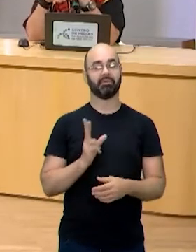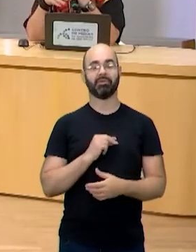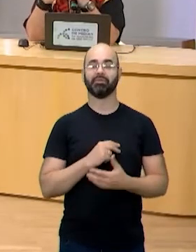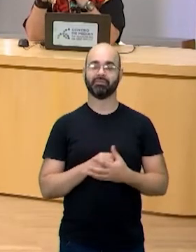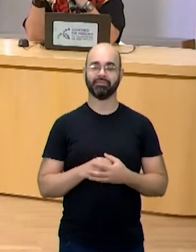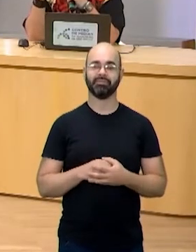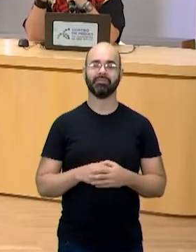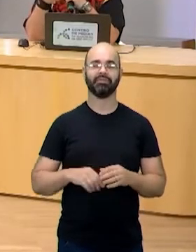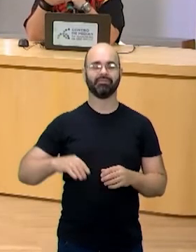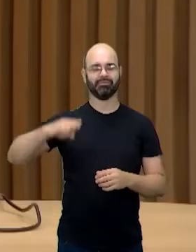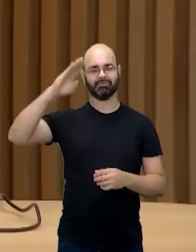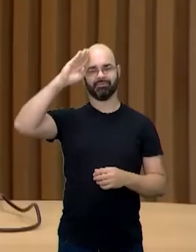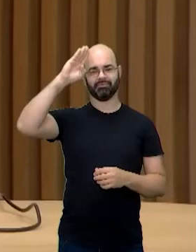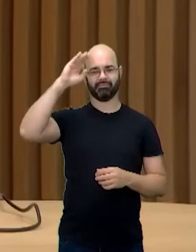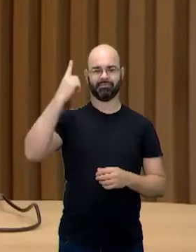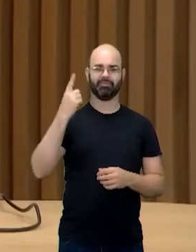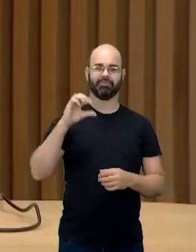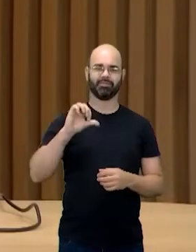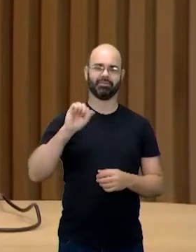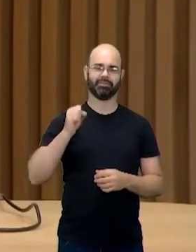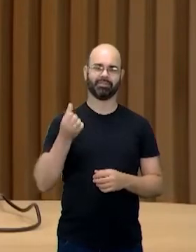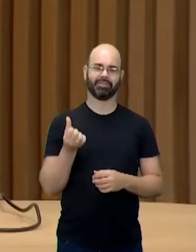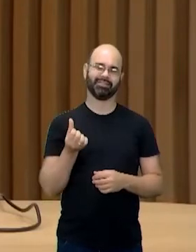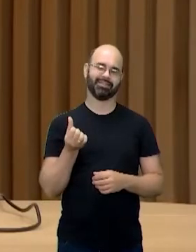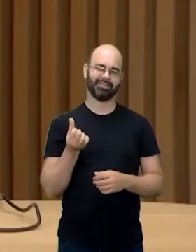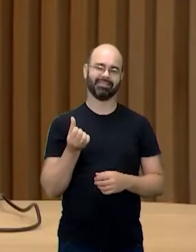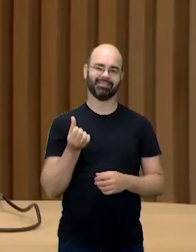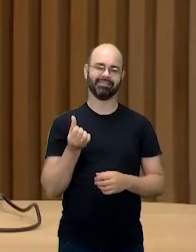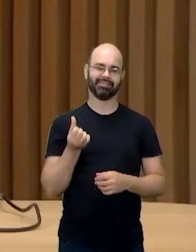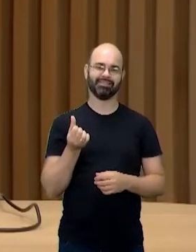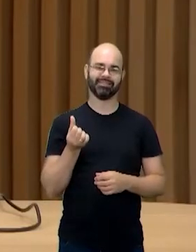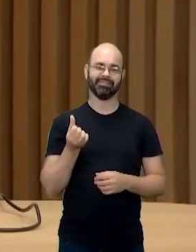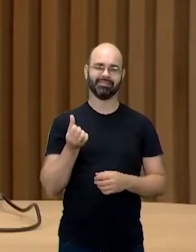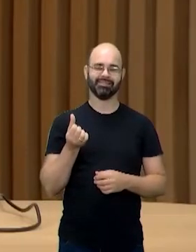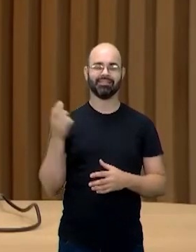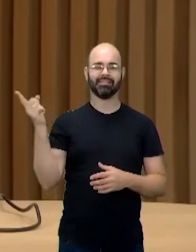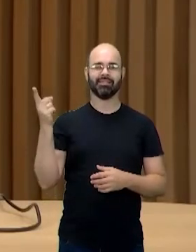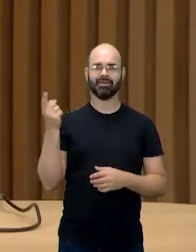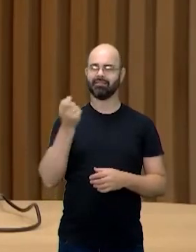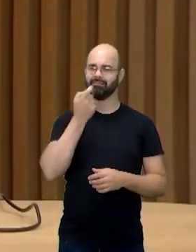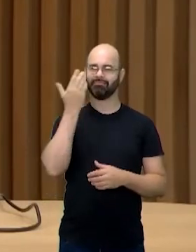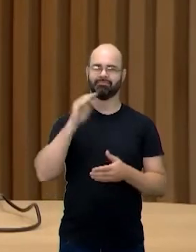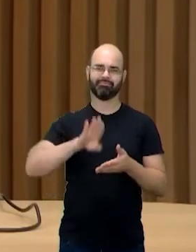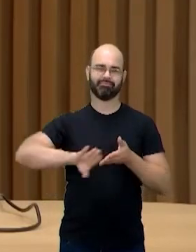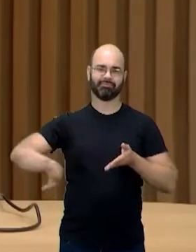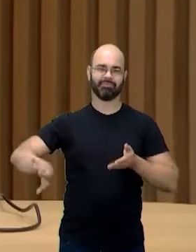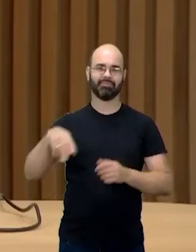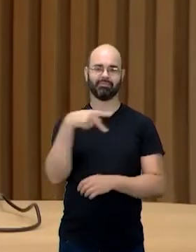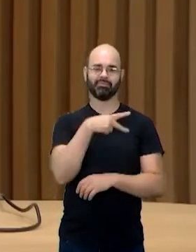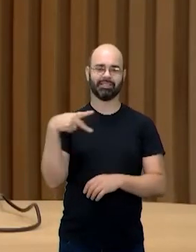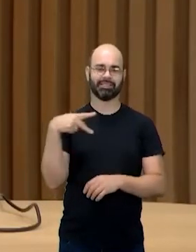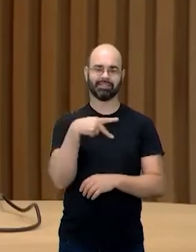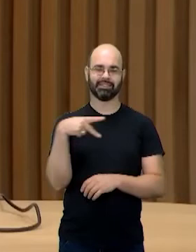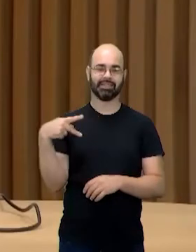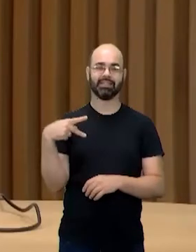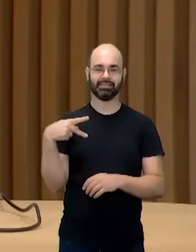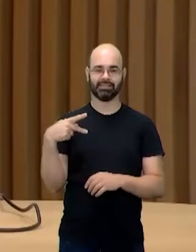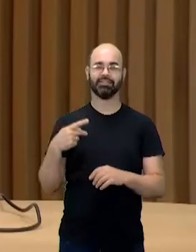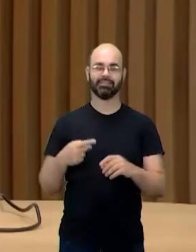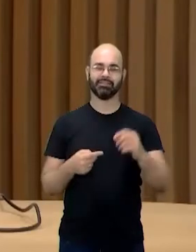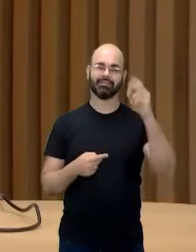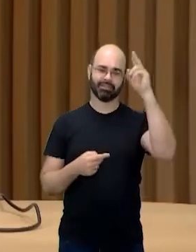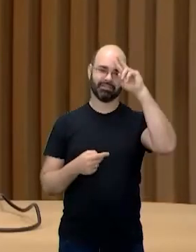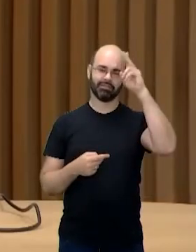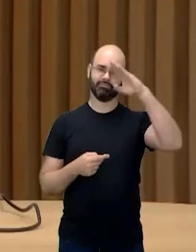o Exército em 1986, né? Então foi recente a saída dele, né? Como presidente. E aí tinha resquícios lá